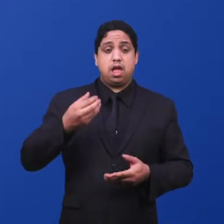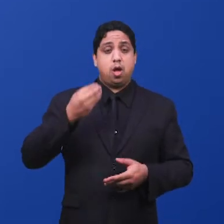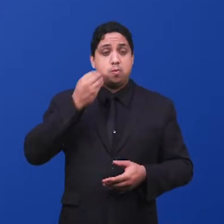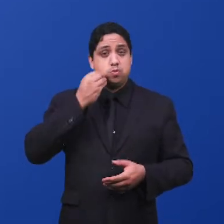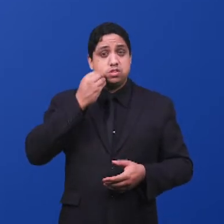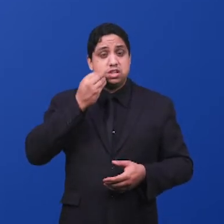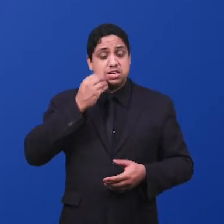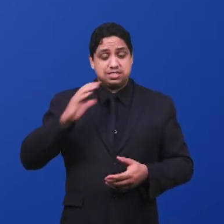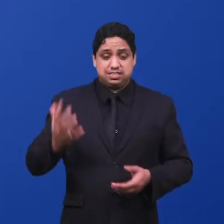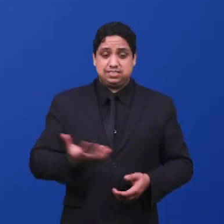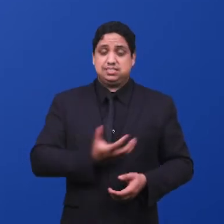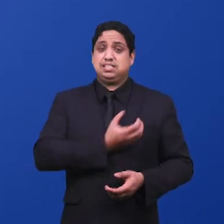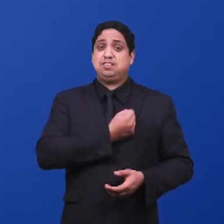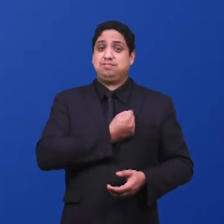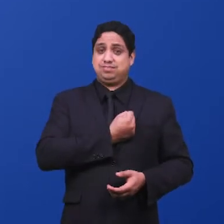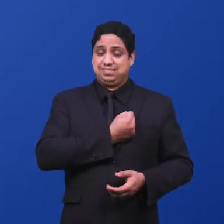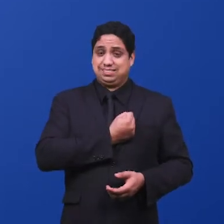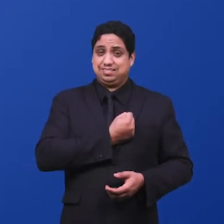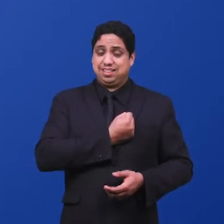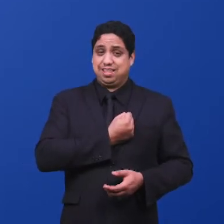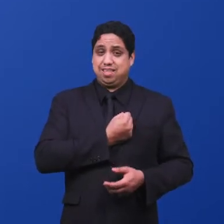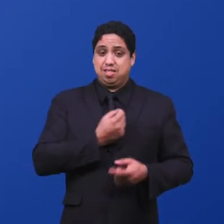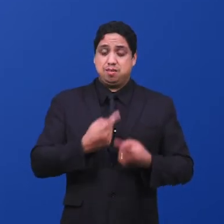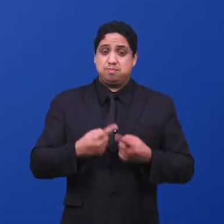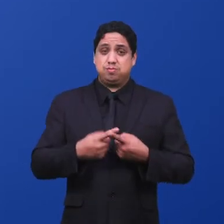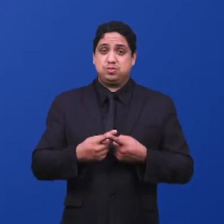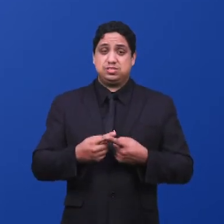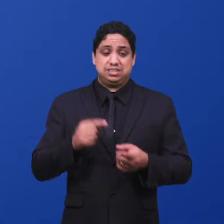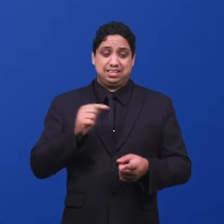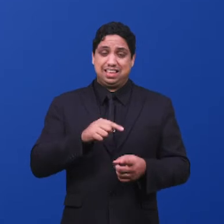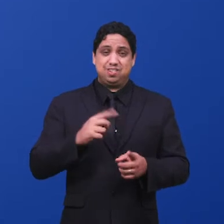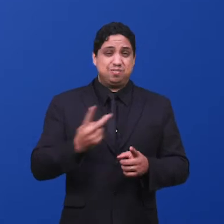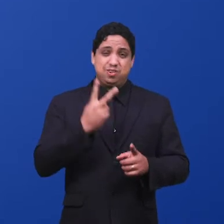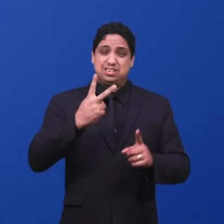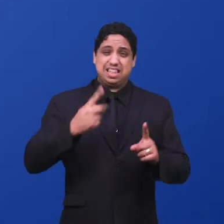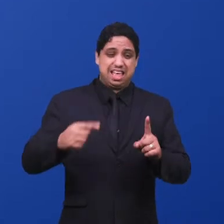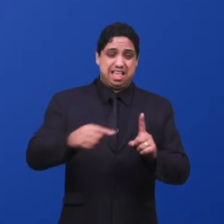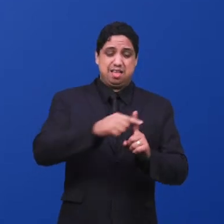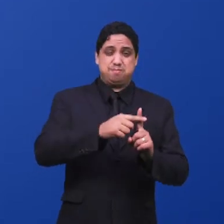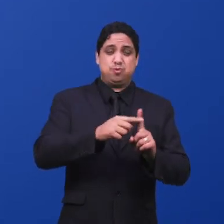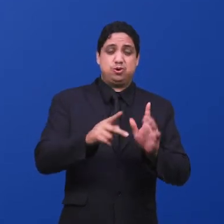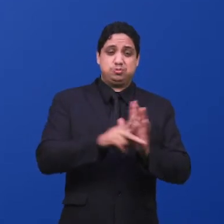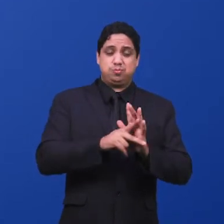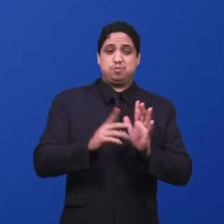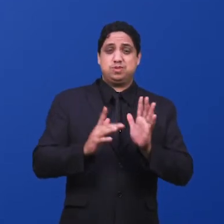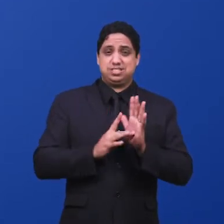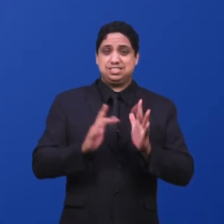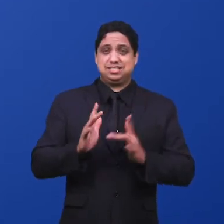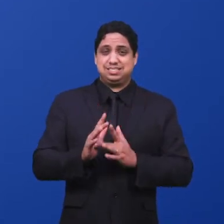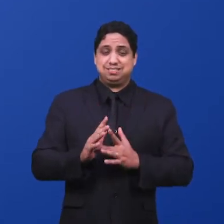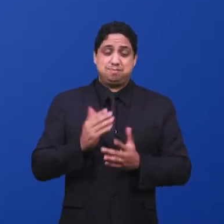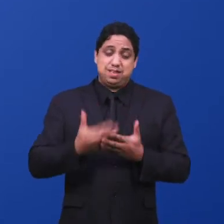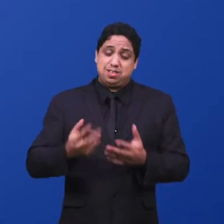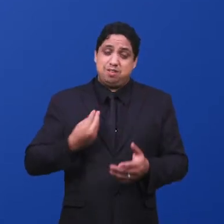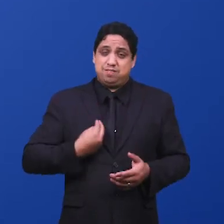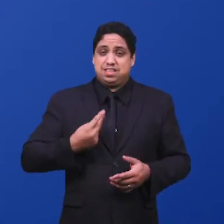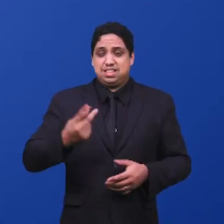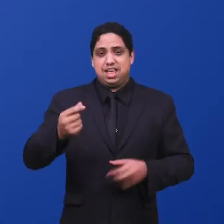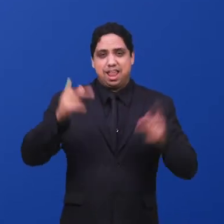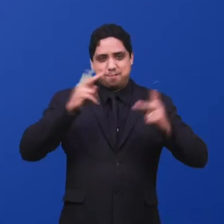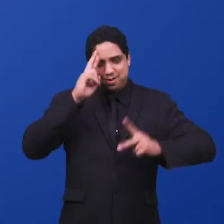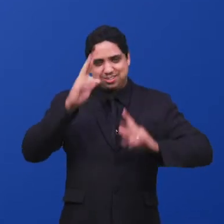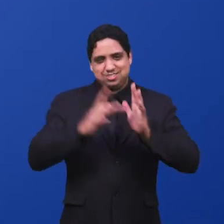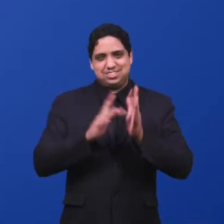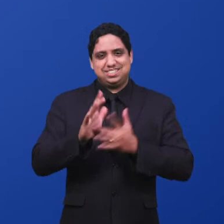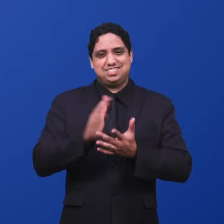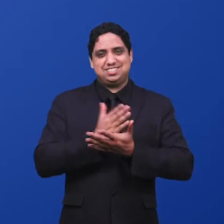ha vinto la morte e ci ha donato la vita eterna. La